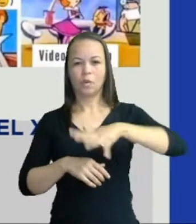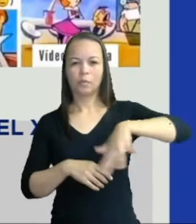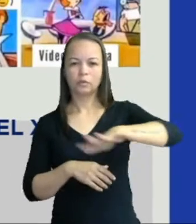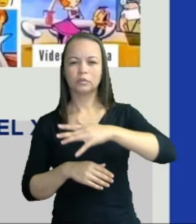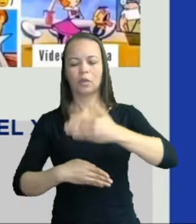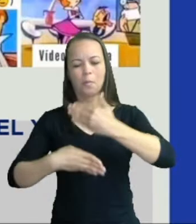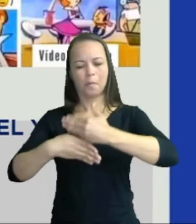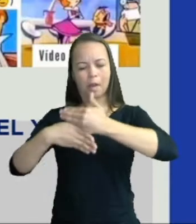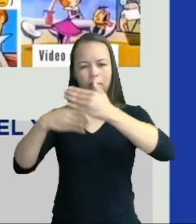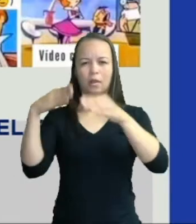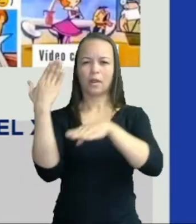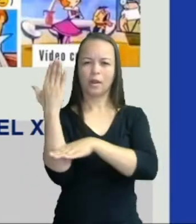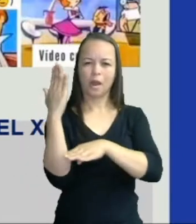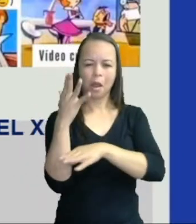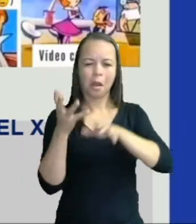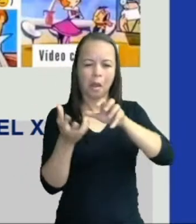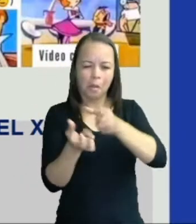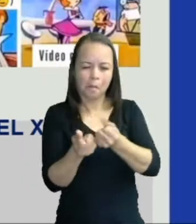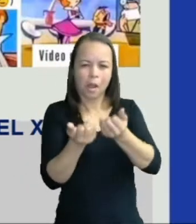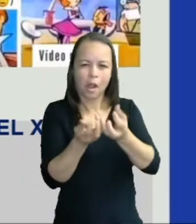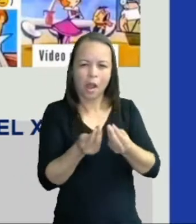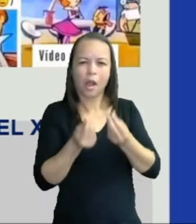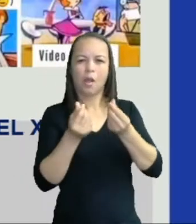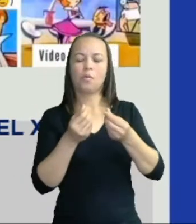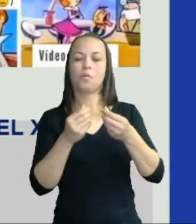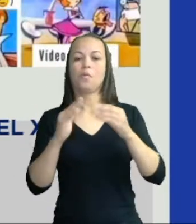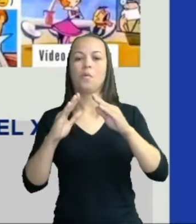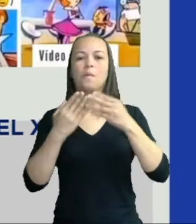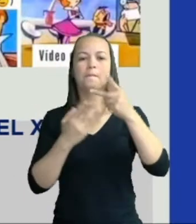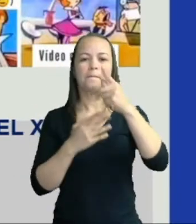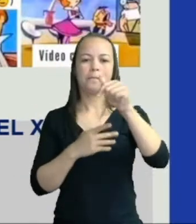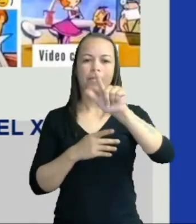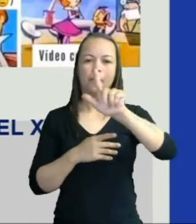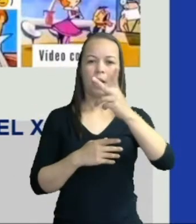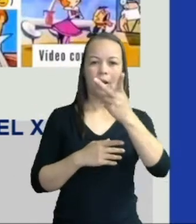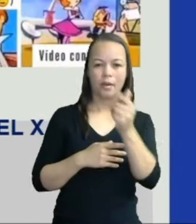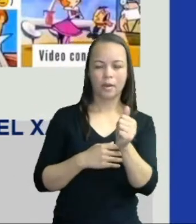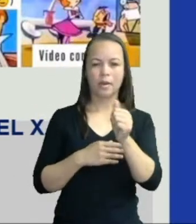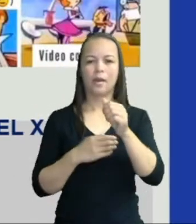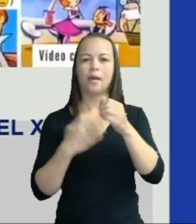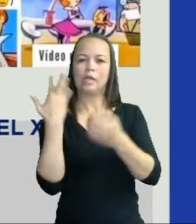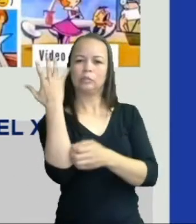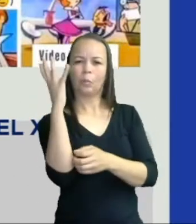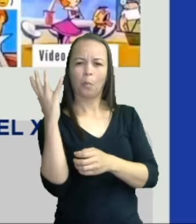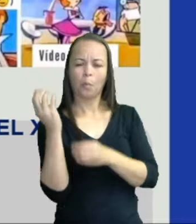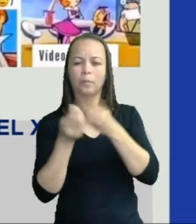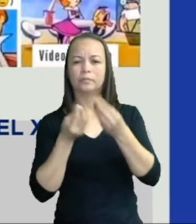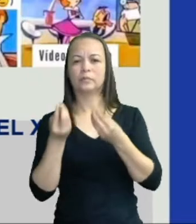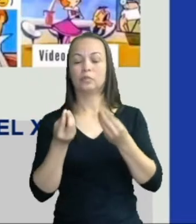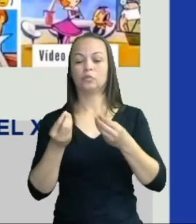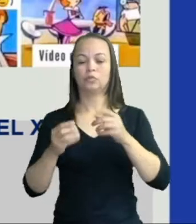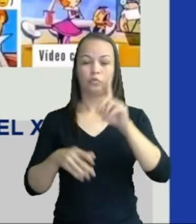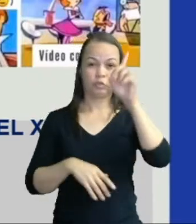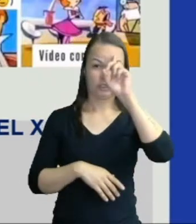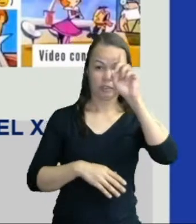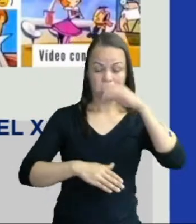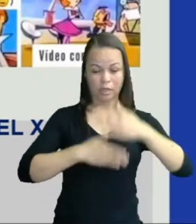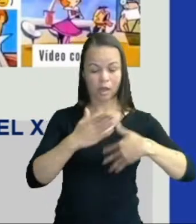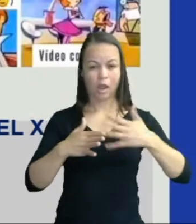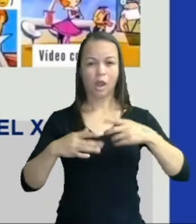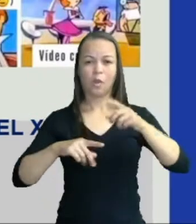madeira, tijolo, cimento, barro, palha, bambu, os objetos de uso do cotidiano, os brinquedos, as